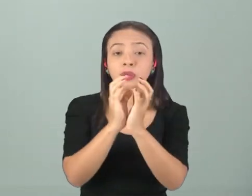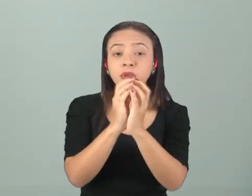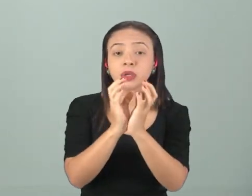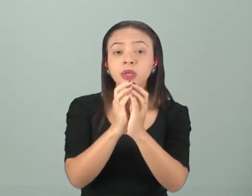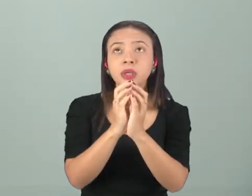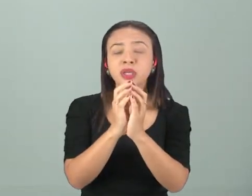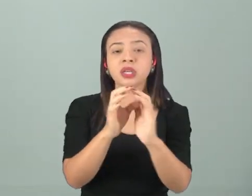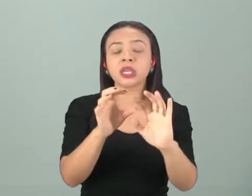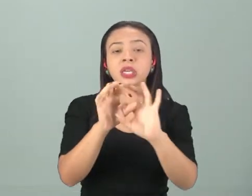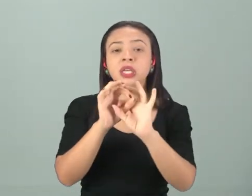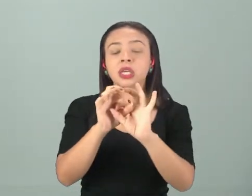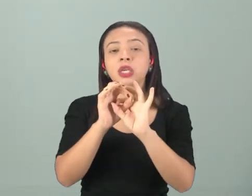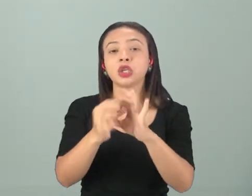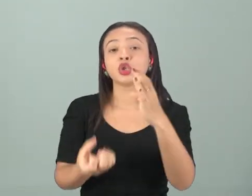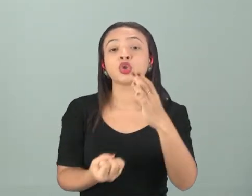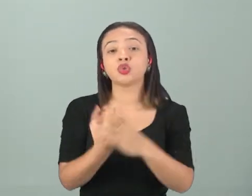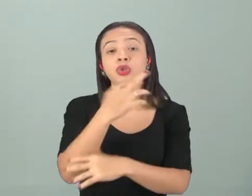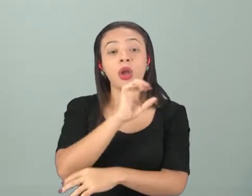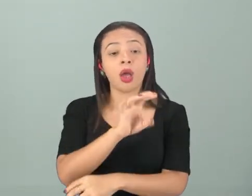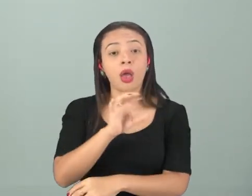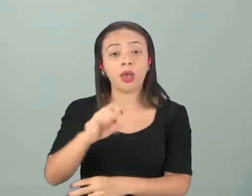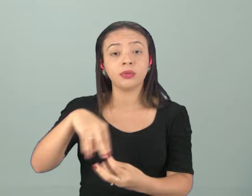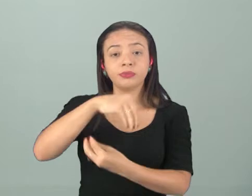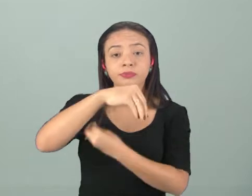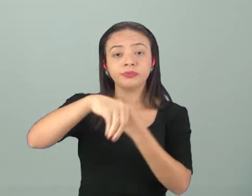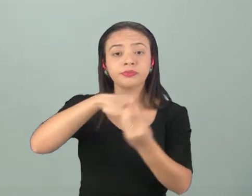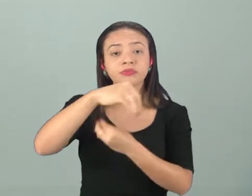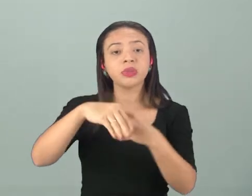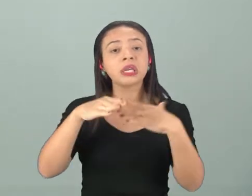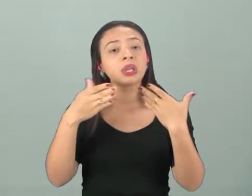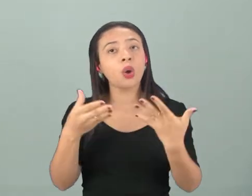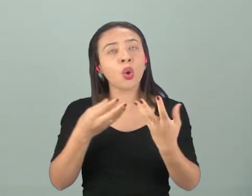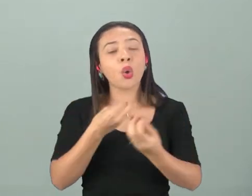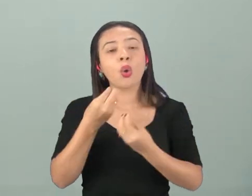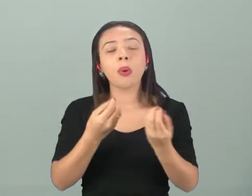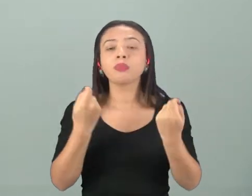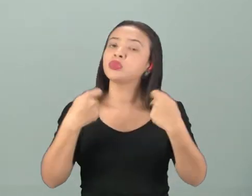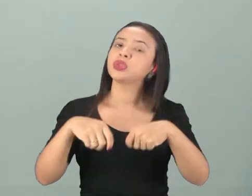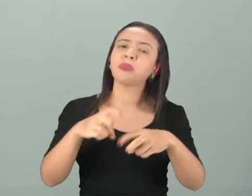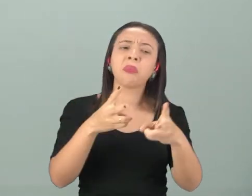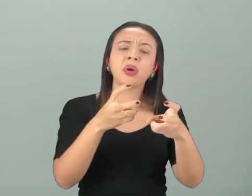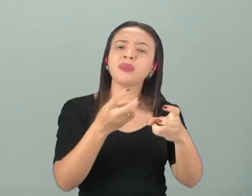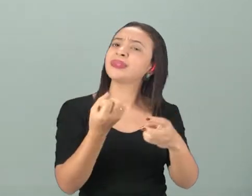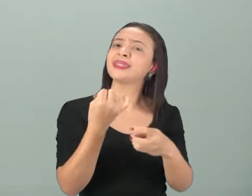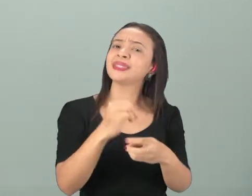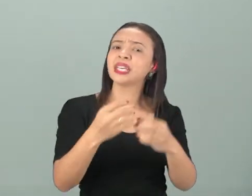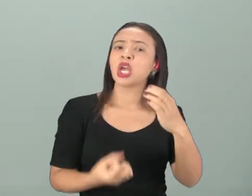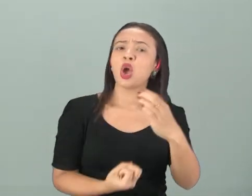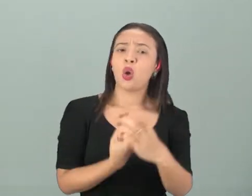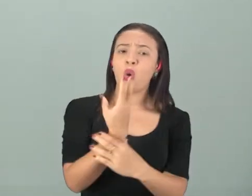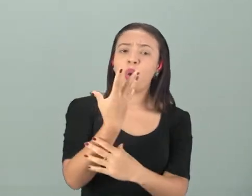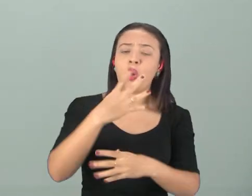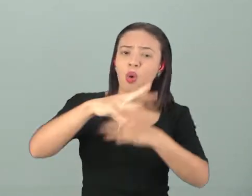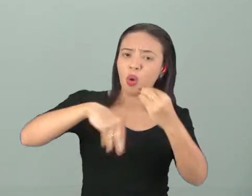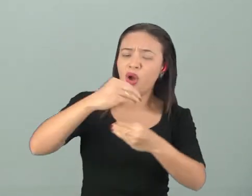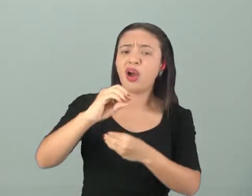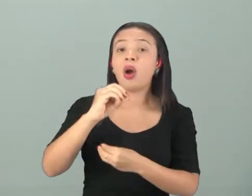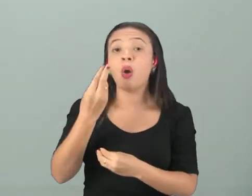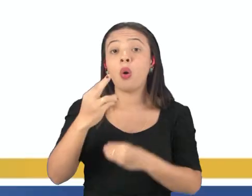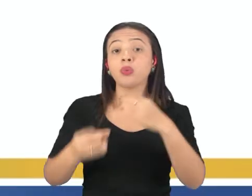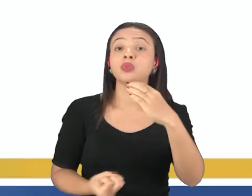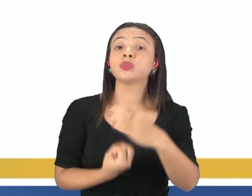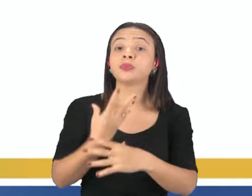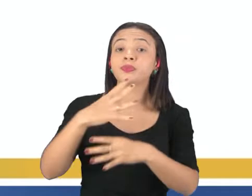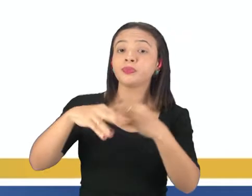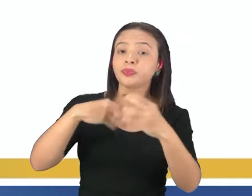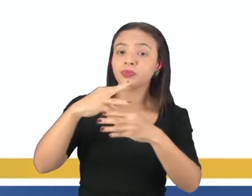que eu encontro também. E como é que eu consigo diferir, então, uma mistura homogênea de uma heterogênea? Que na heterogênea